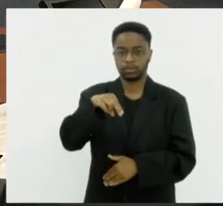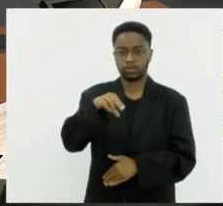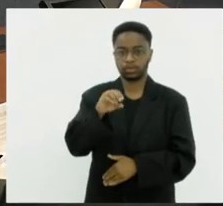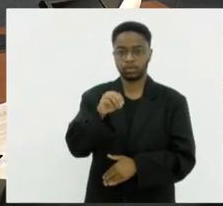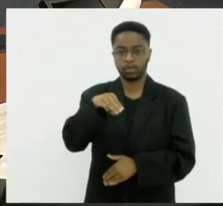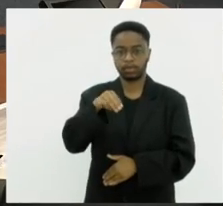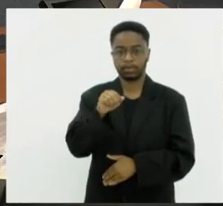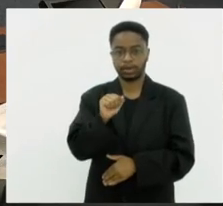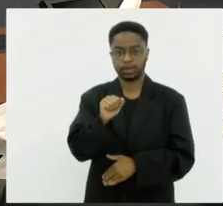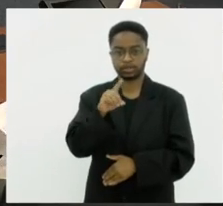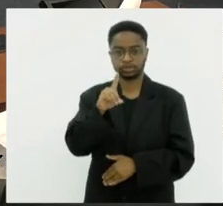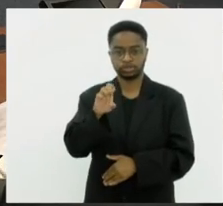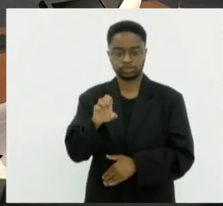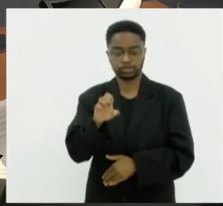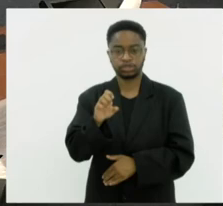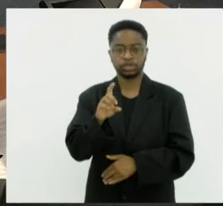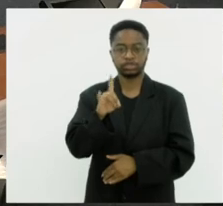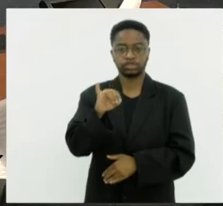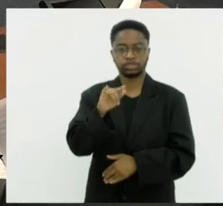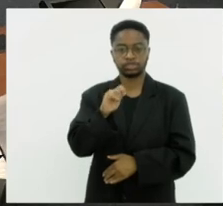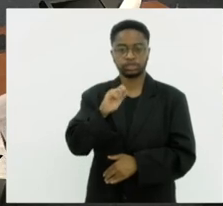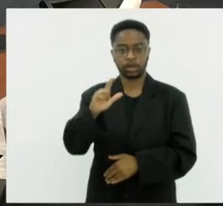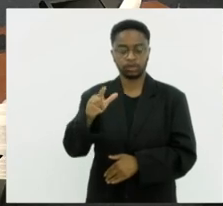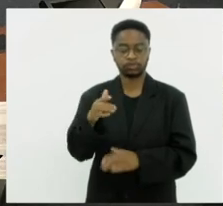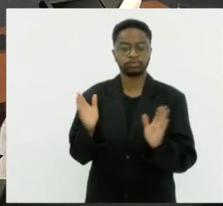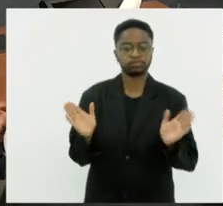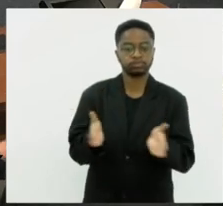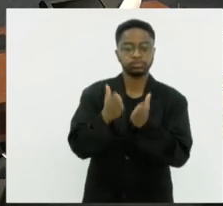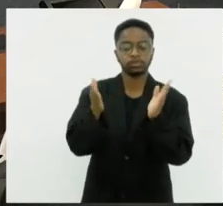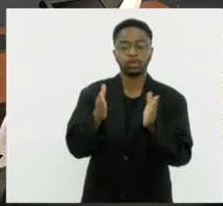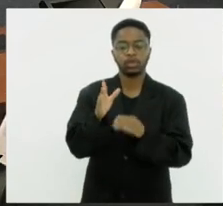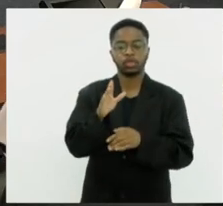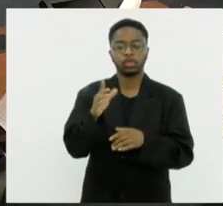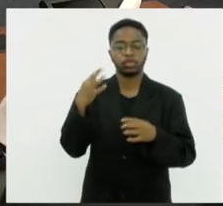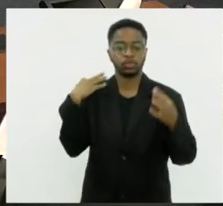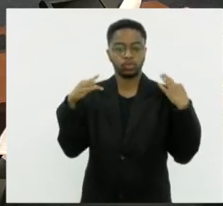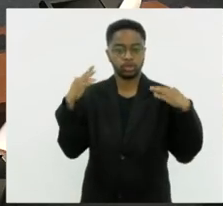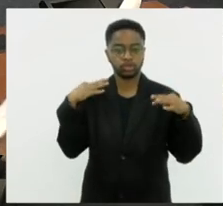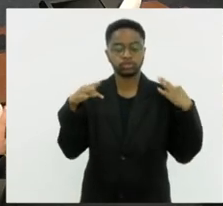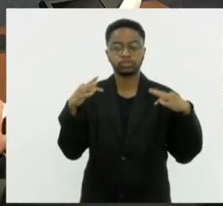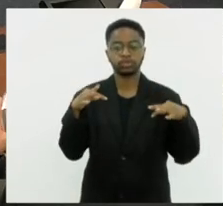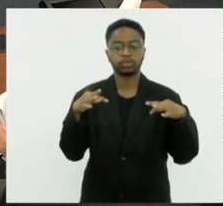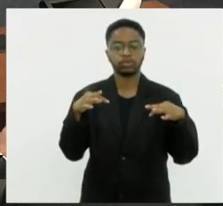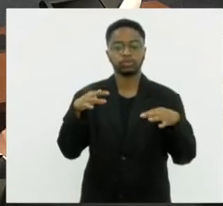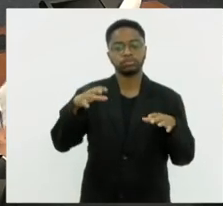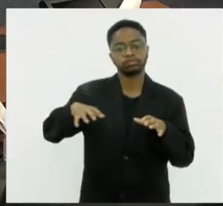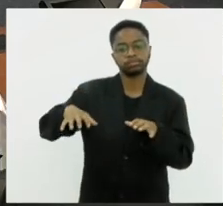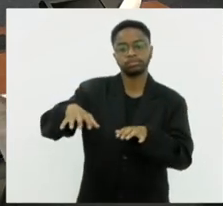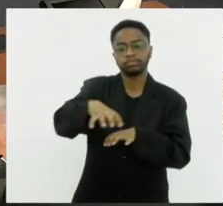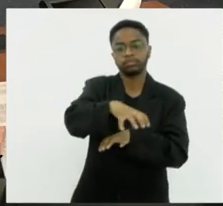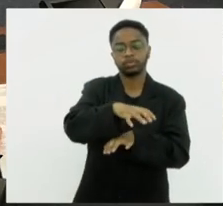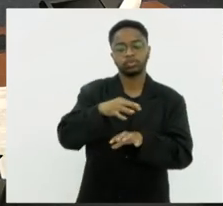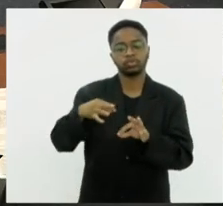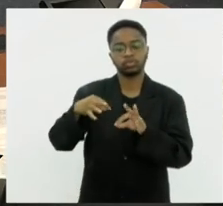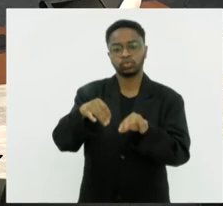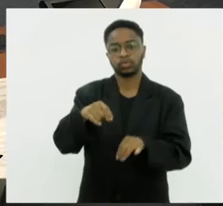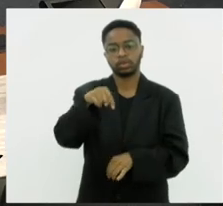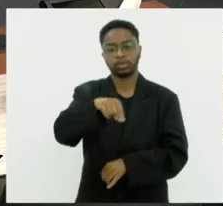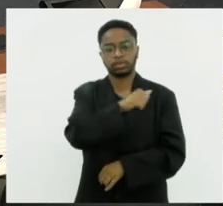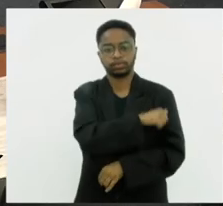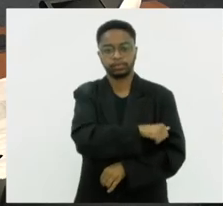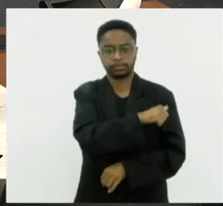Rio Nômade Digital, para incentivar o turismo de nômades digitais em todas as regiões do Estado do Rio de